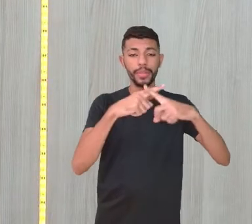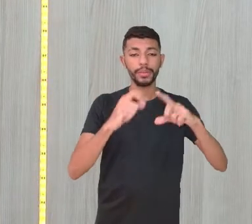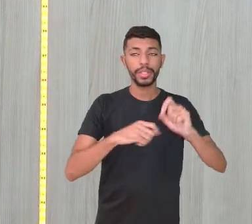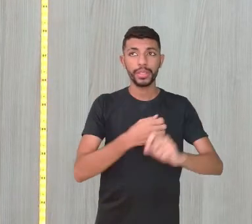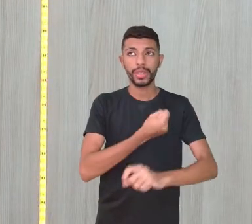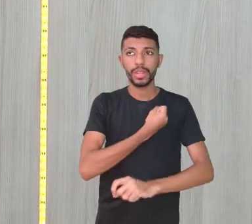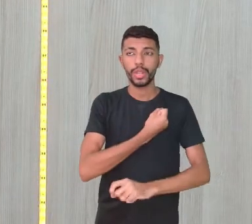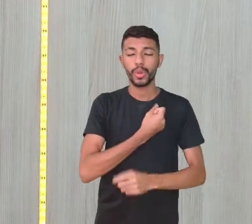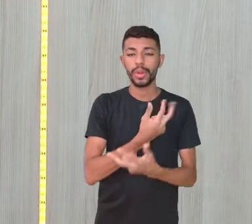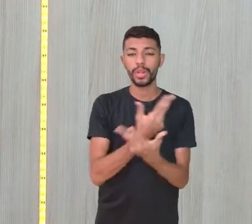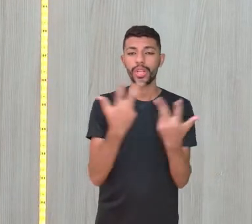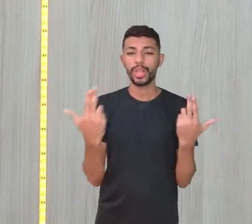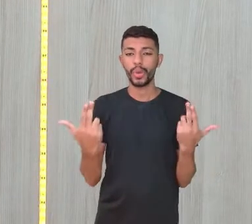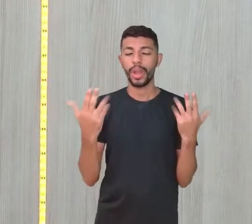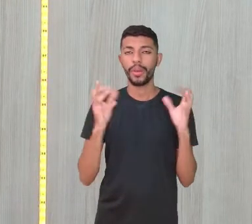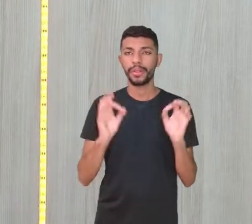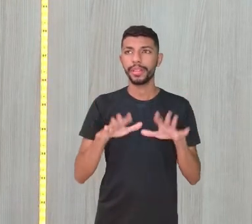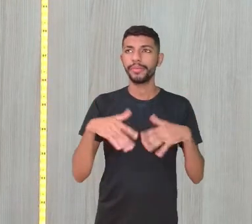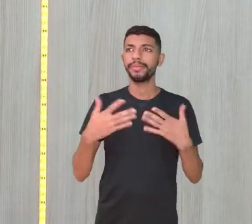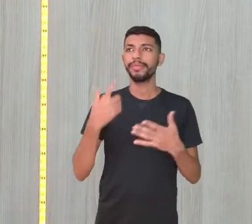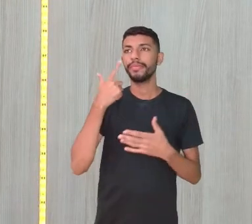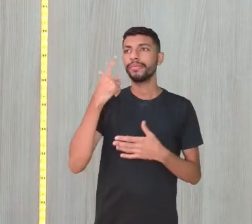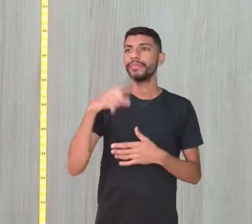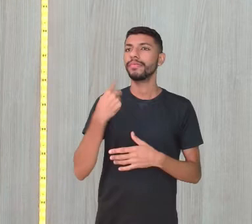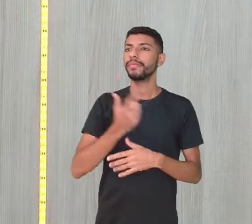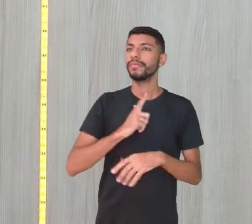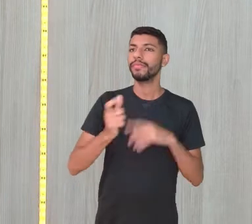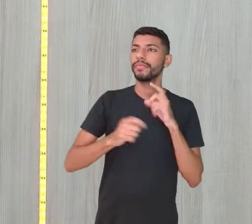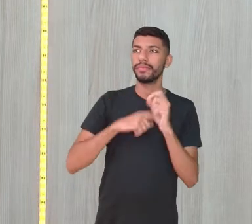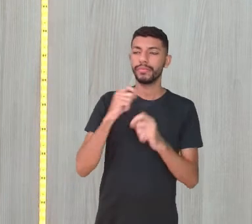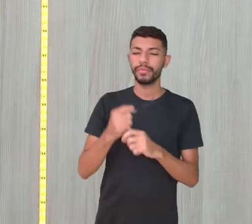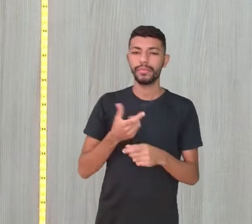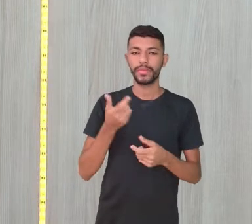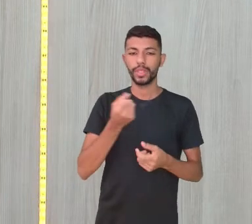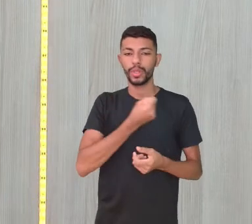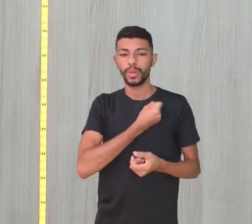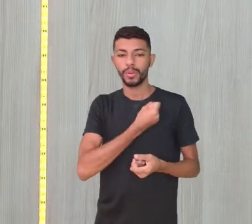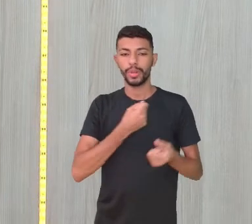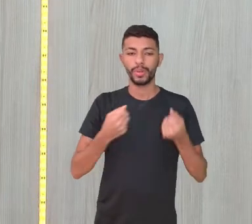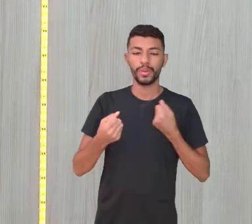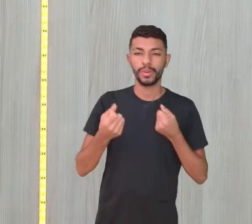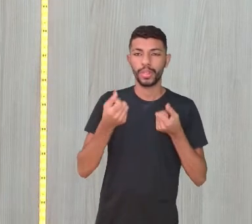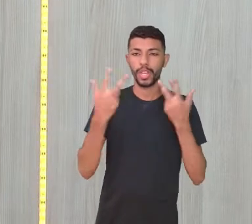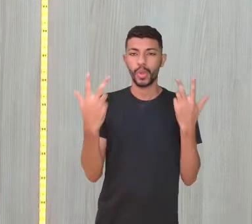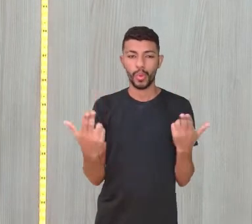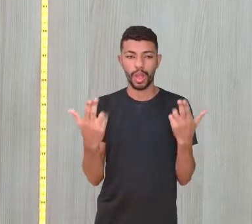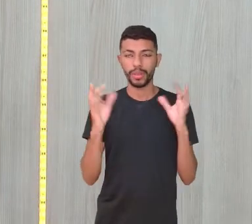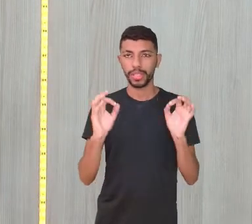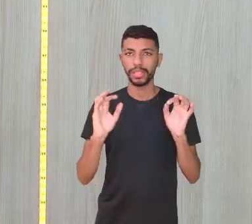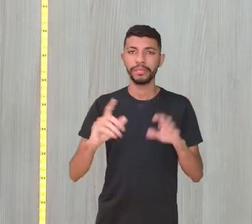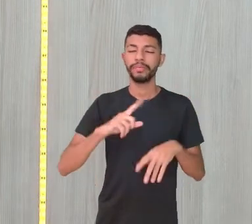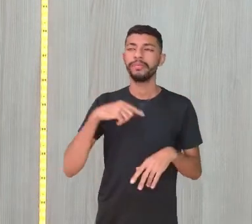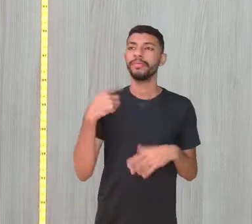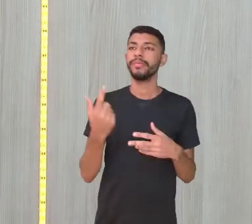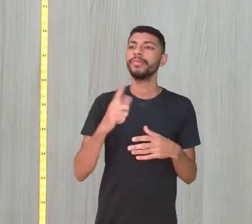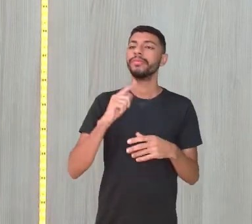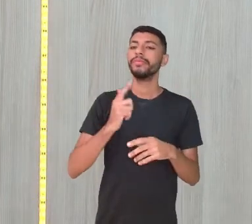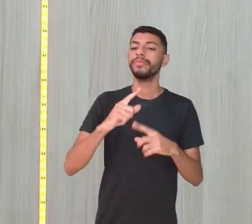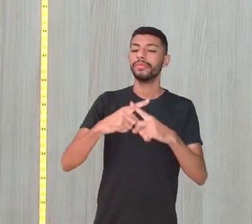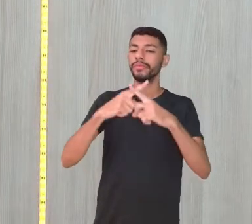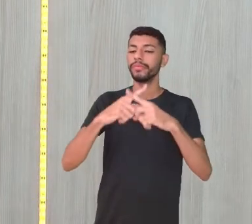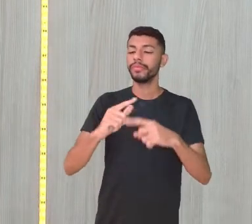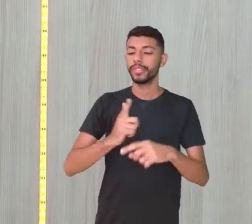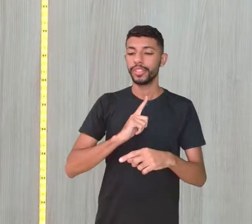termos aí iguais, beleza? Então, quando a gente tem aí termos iguais, multiplicando, a gente chega aí na definição